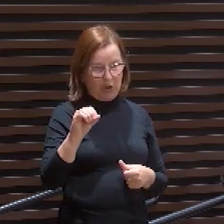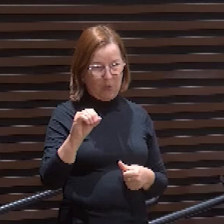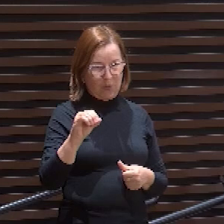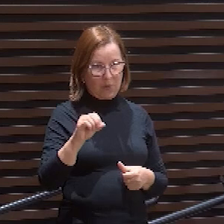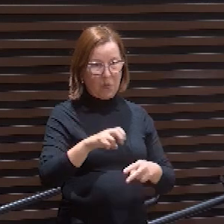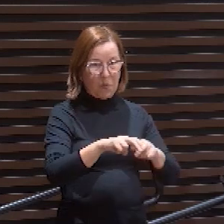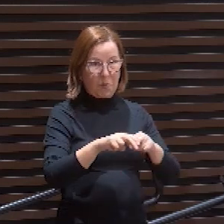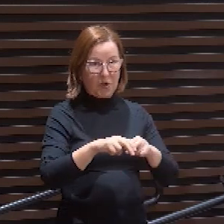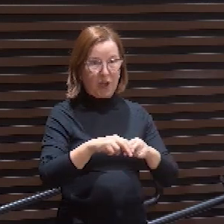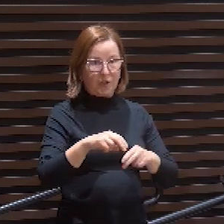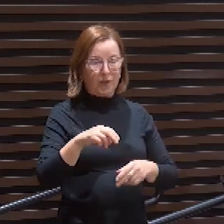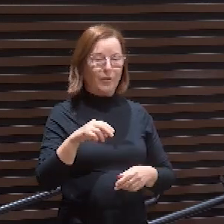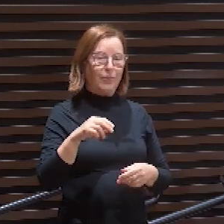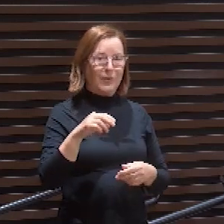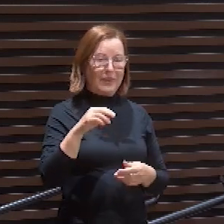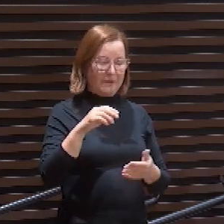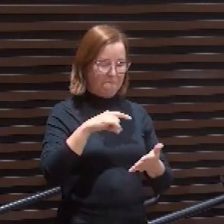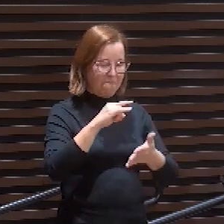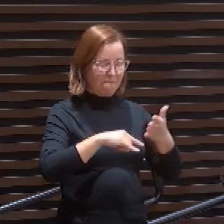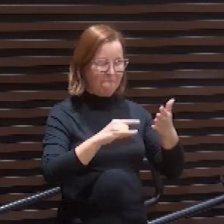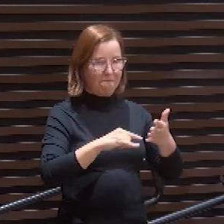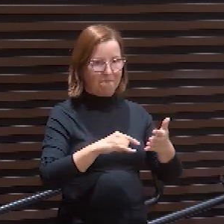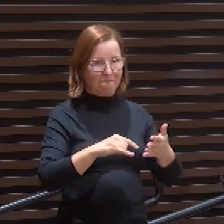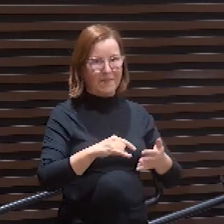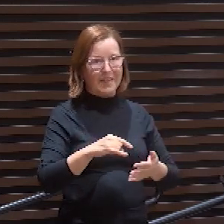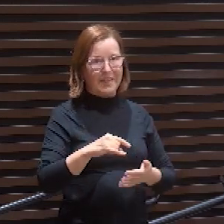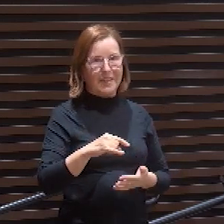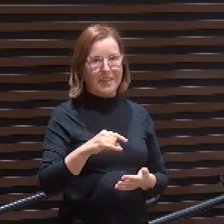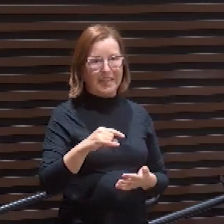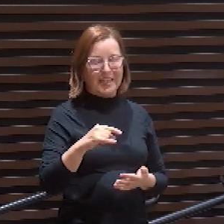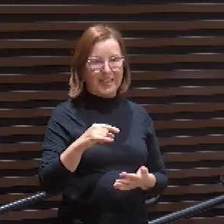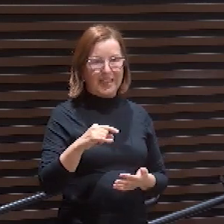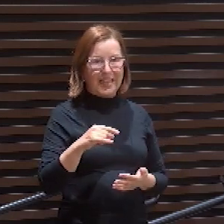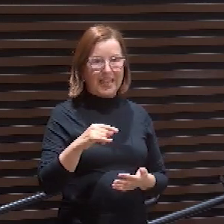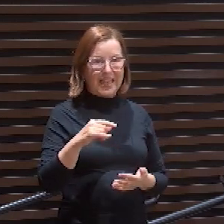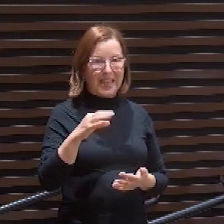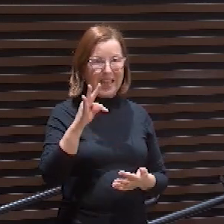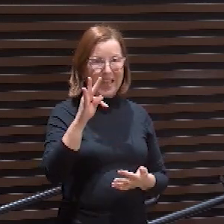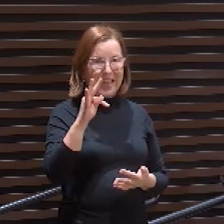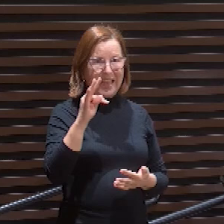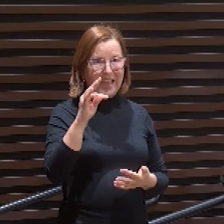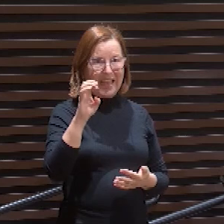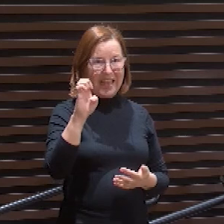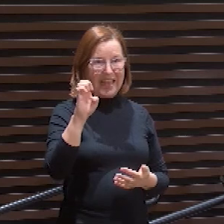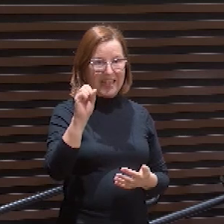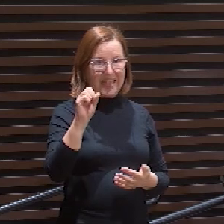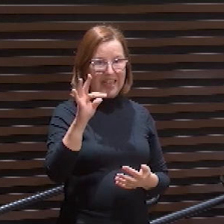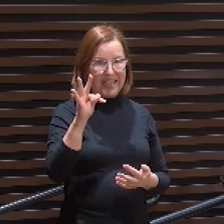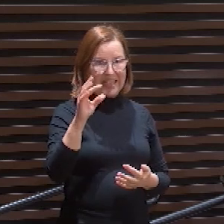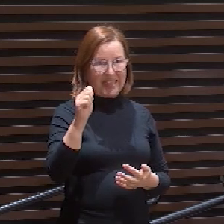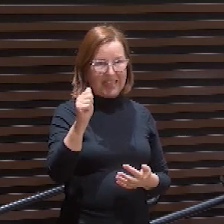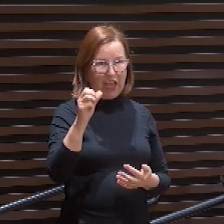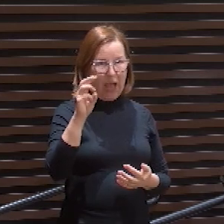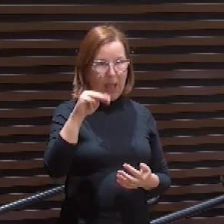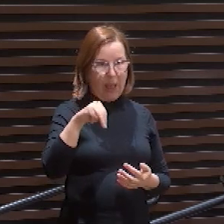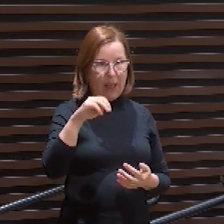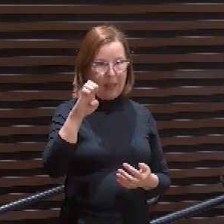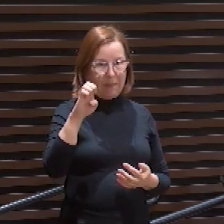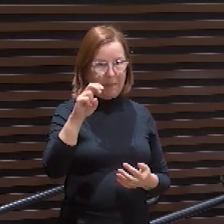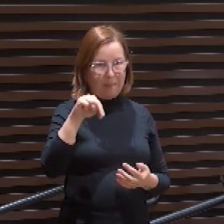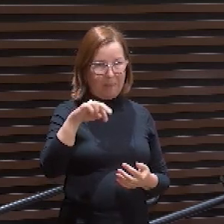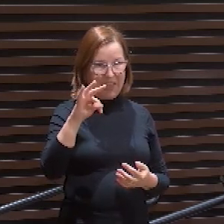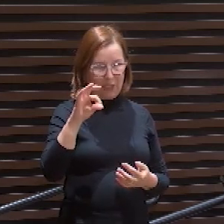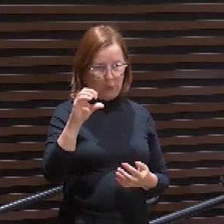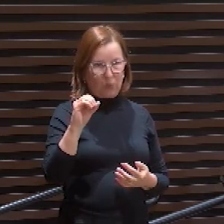dono. Não seria permitido revelar esse segredo até esse exato momento.